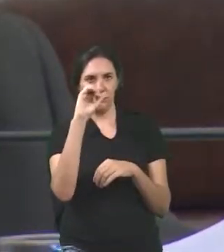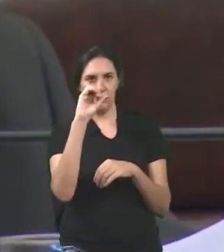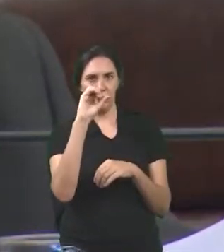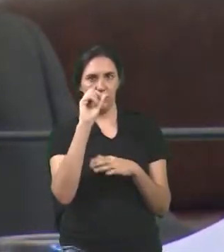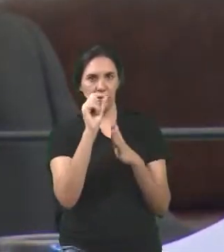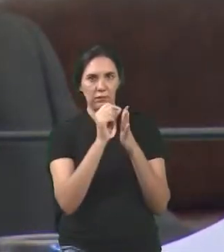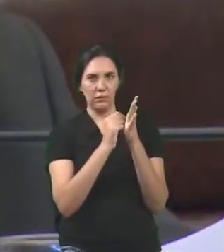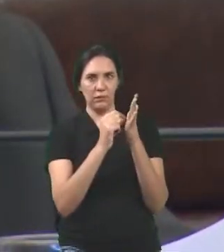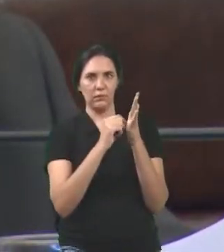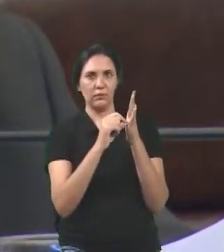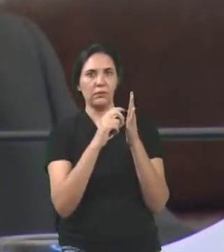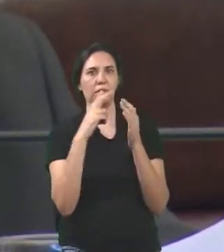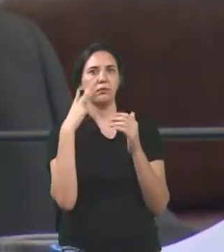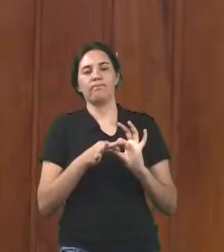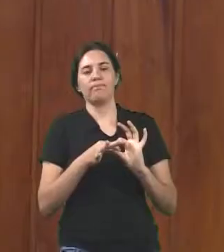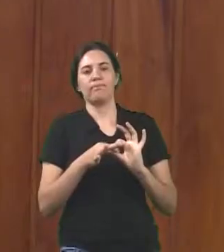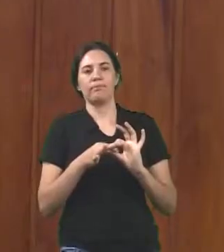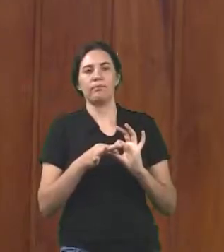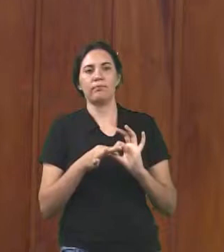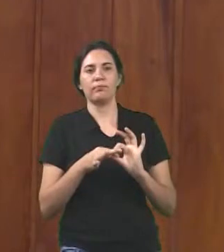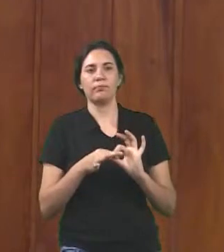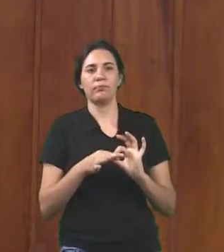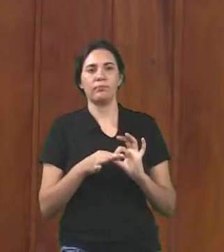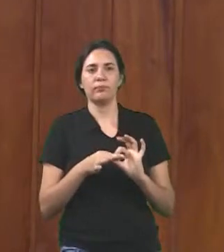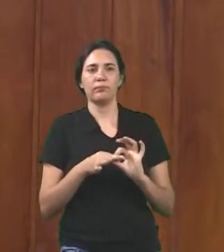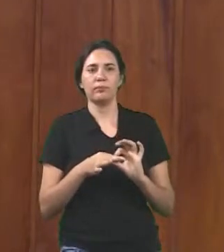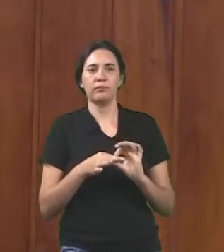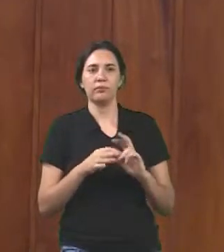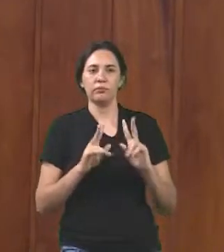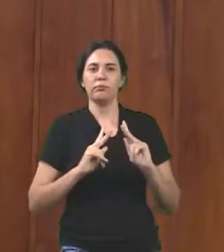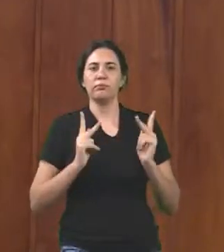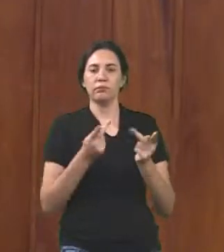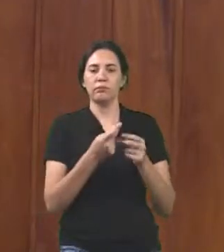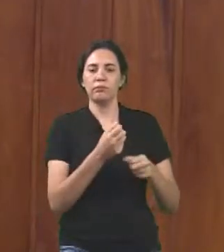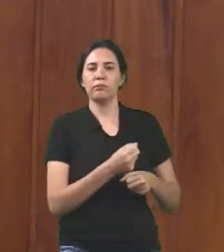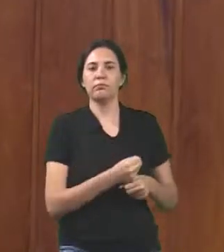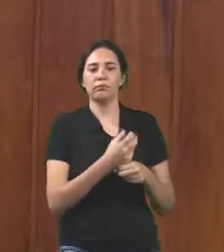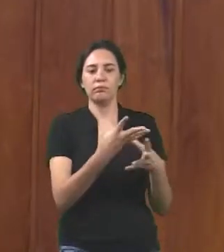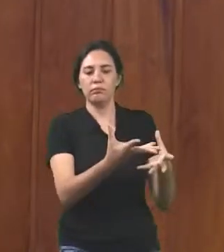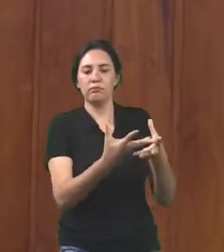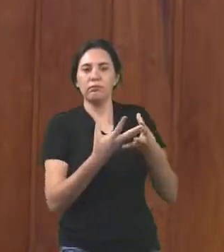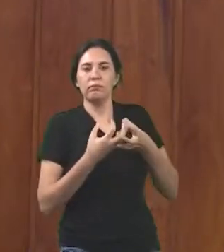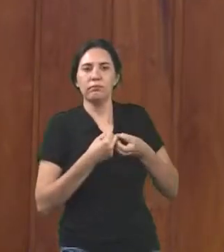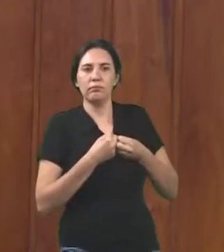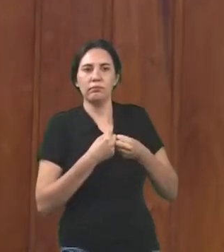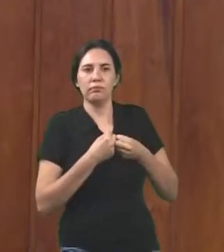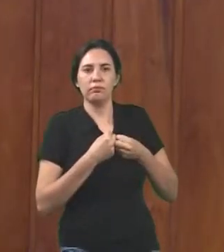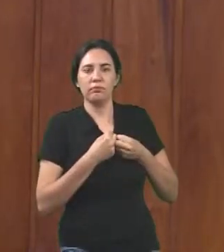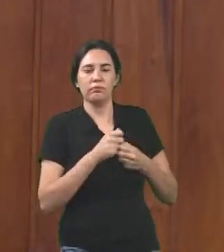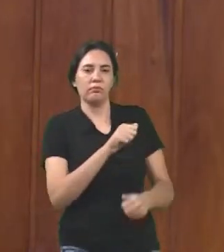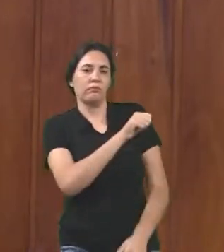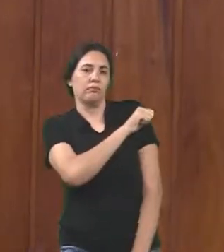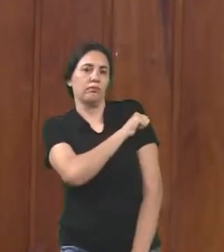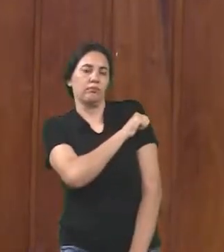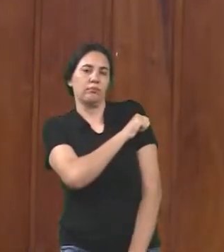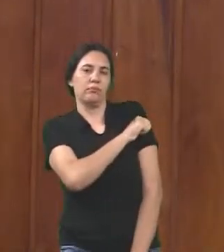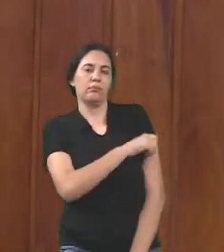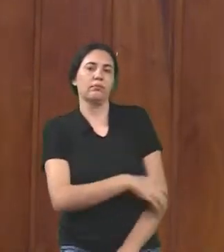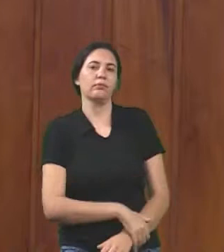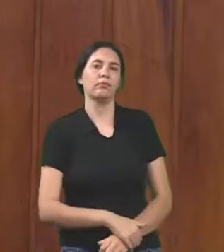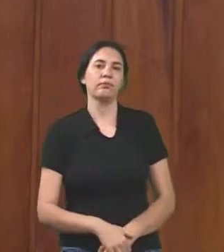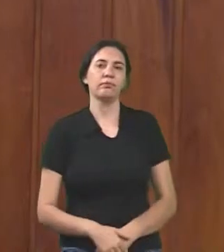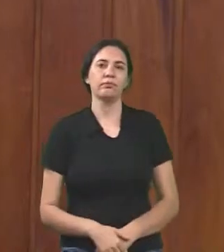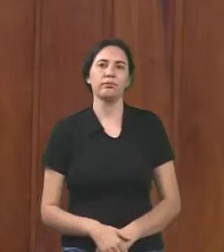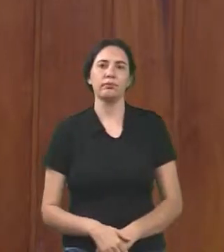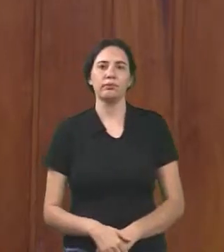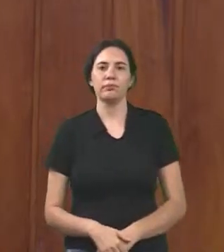monitorar condutas de violência, identificar as escolas com mais ocorrências de violência e valorizar o corpo docente.